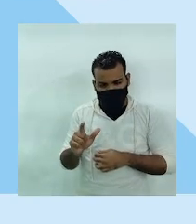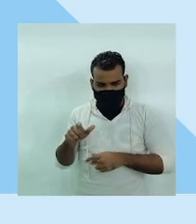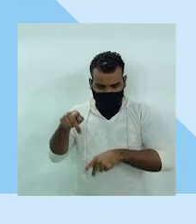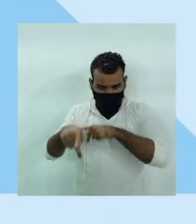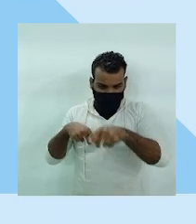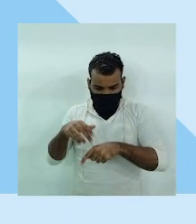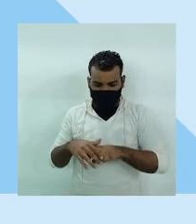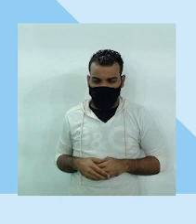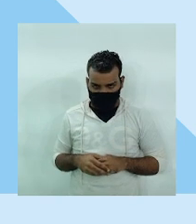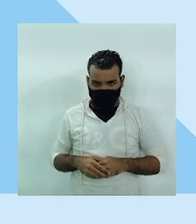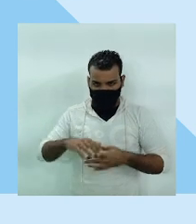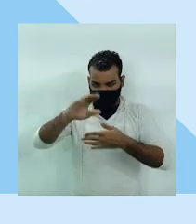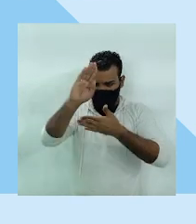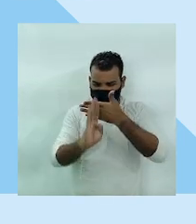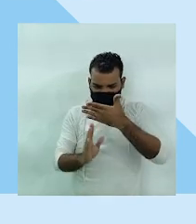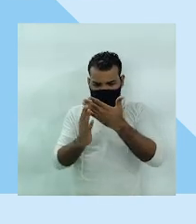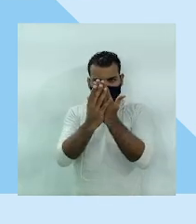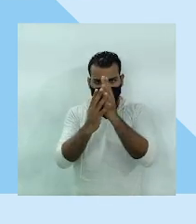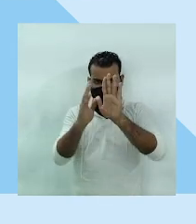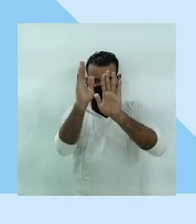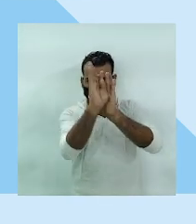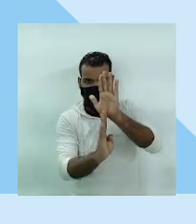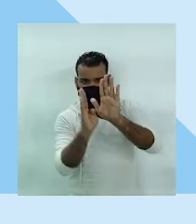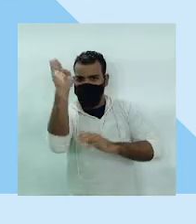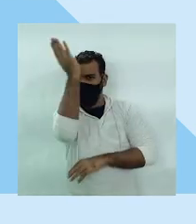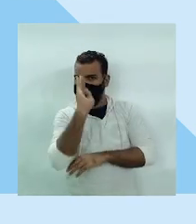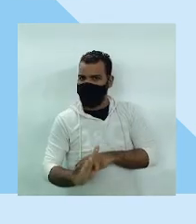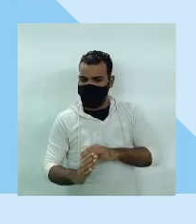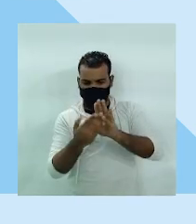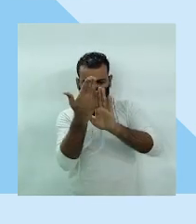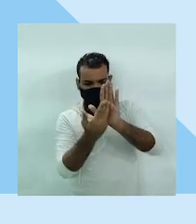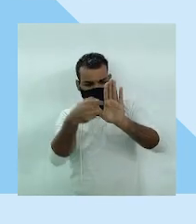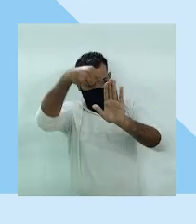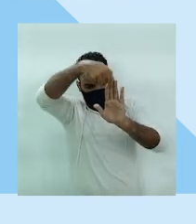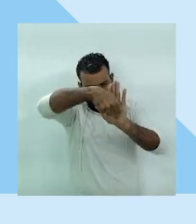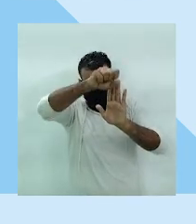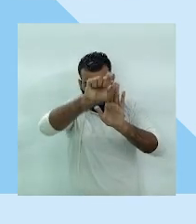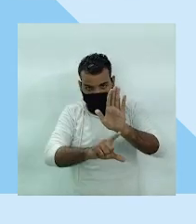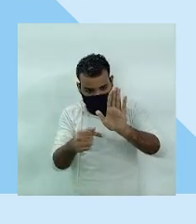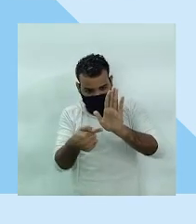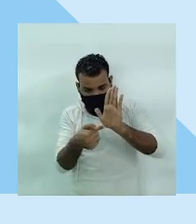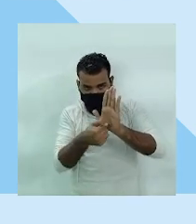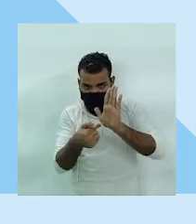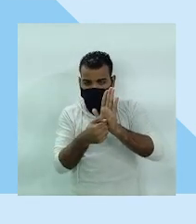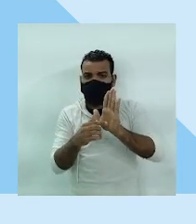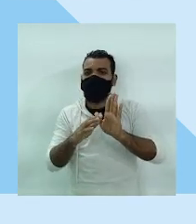principalmente os que habitavam as pampas do Rio Grande do Sul,